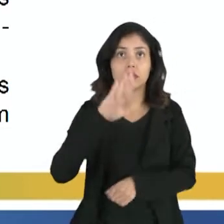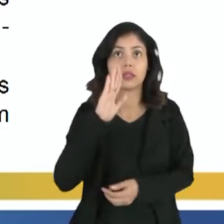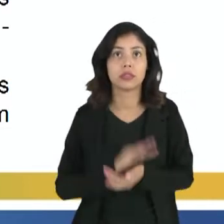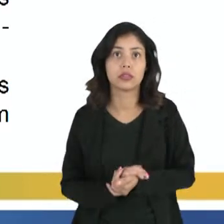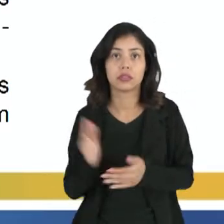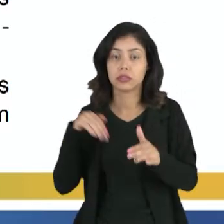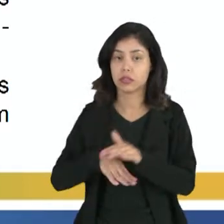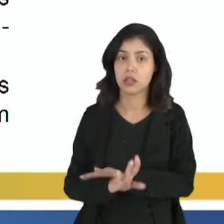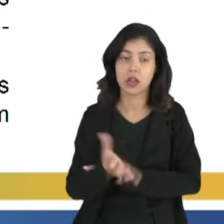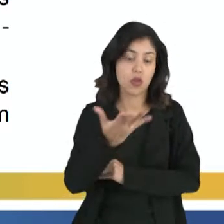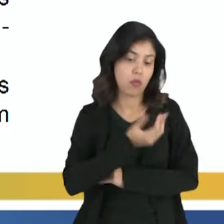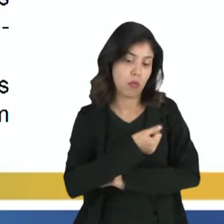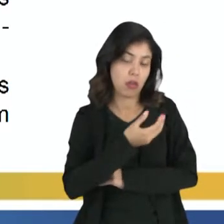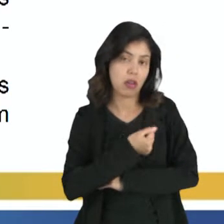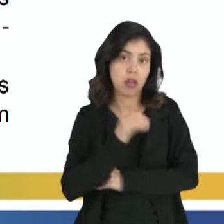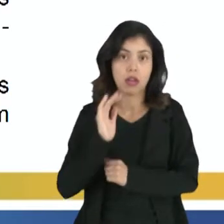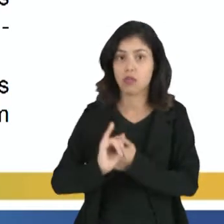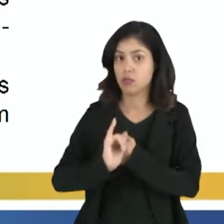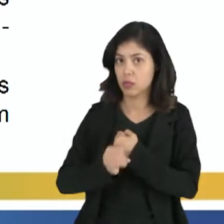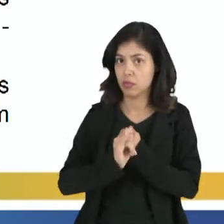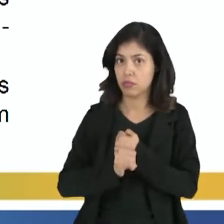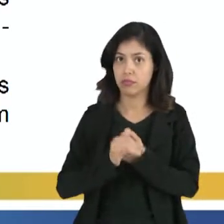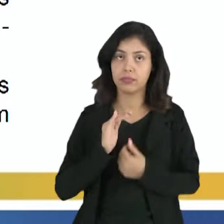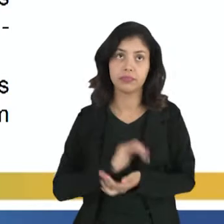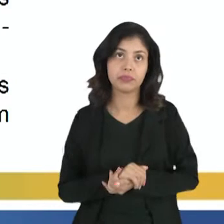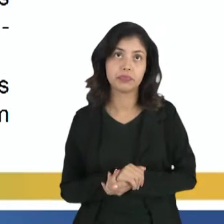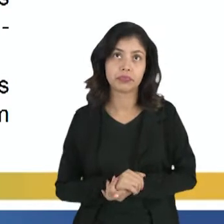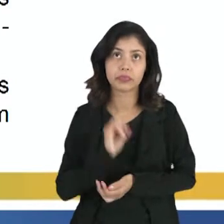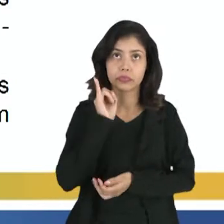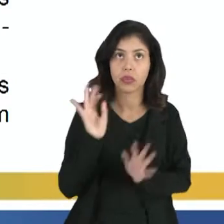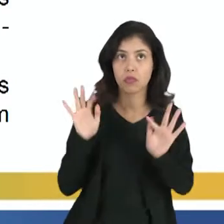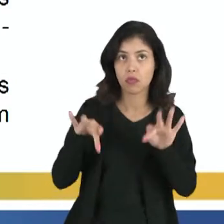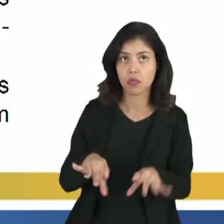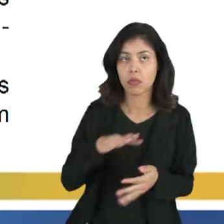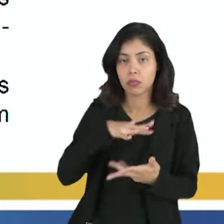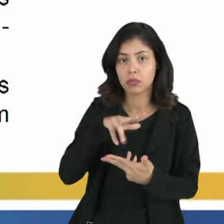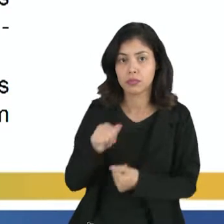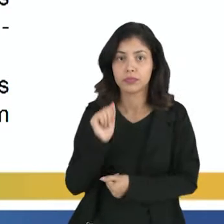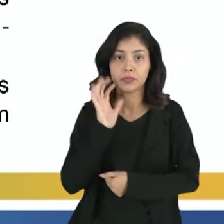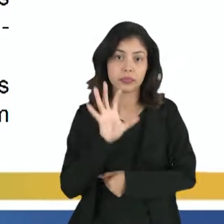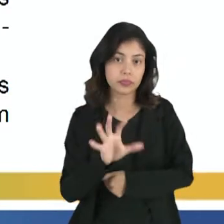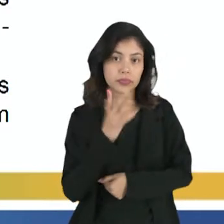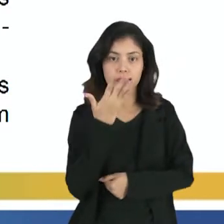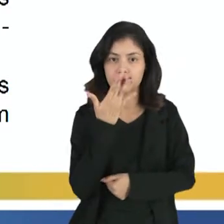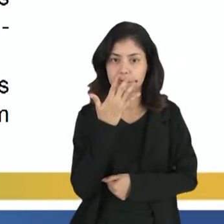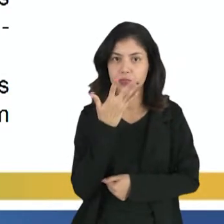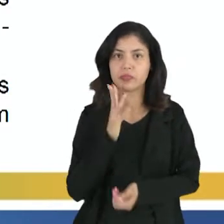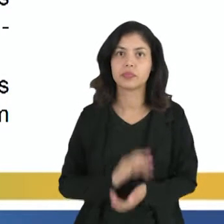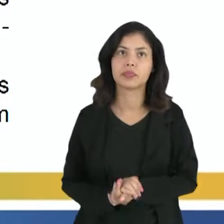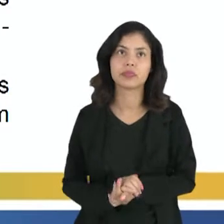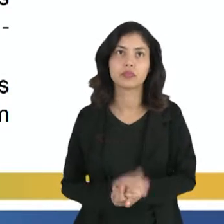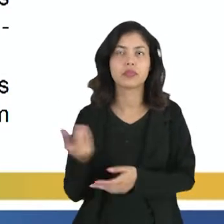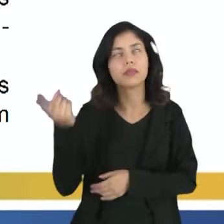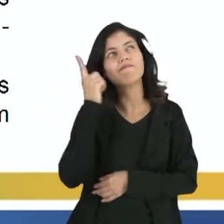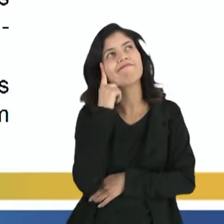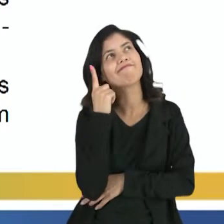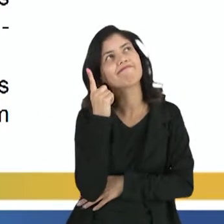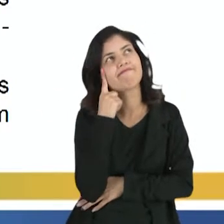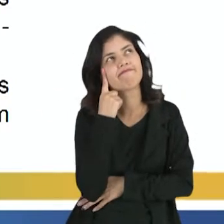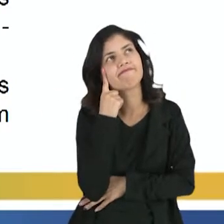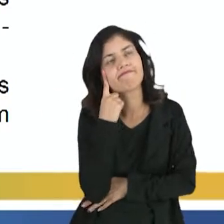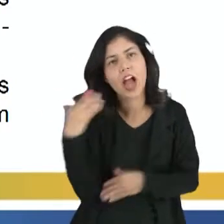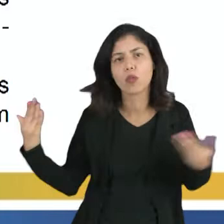que cabe enumerar numa crônica. Se o fim do mundo for mesmo em fevereiro, convém